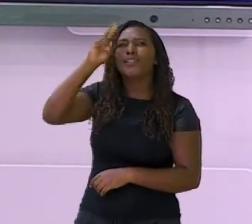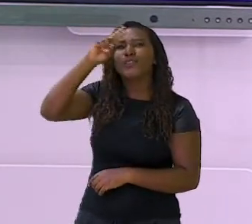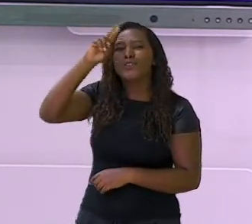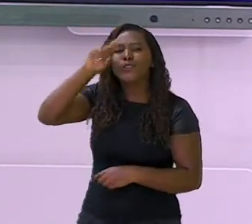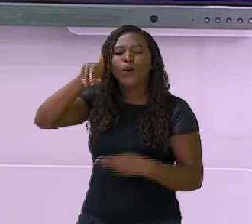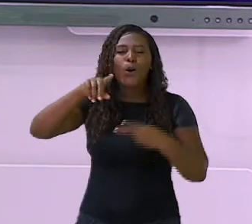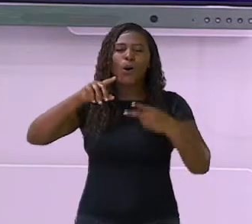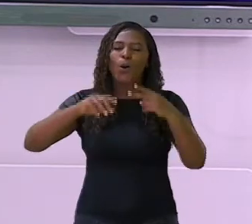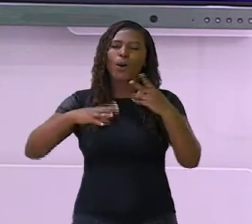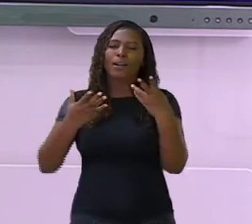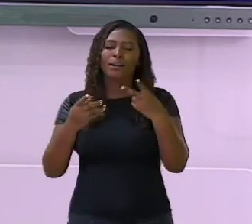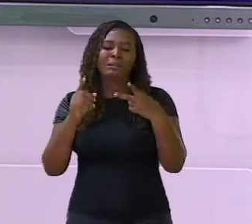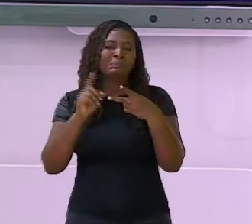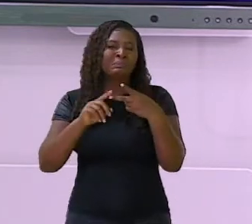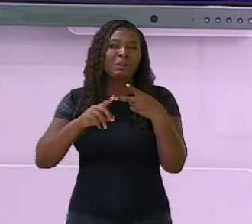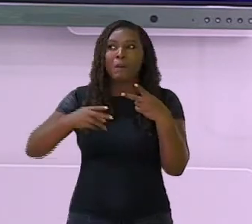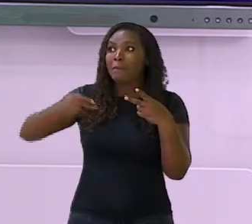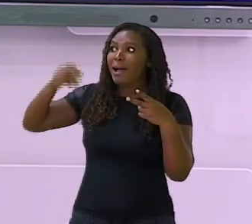muita coisa sobre